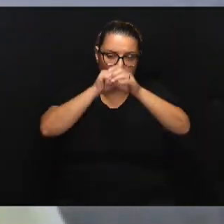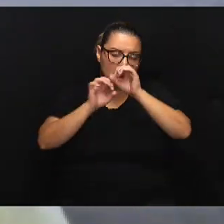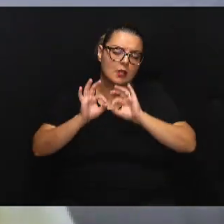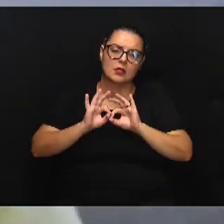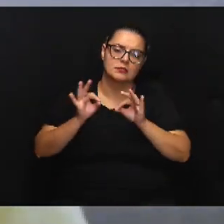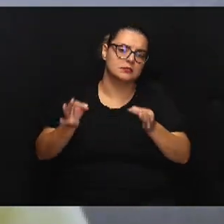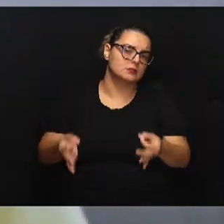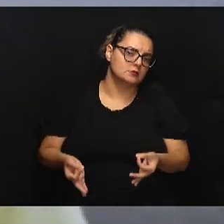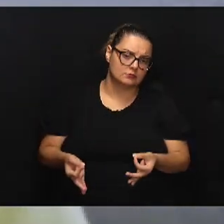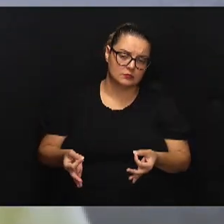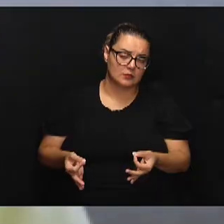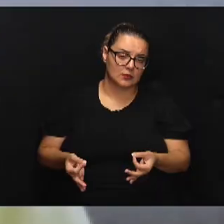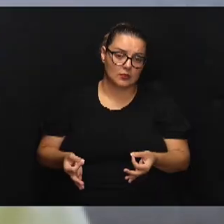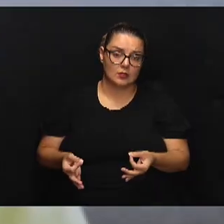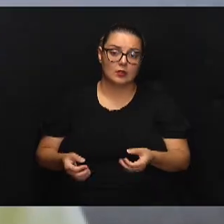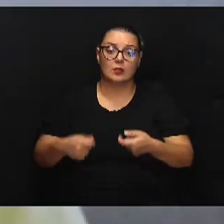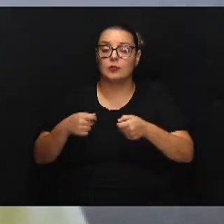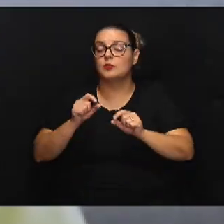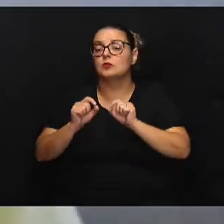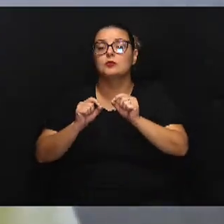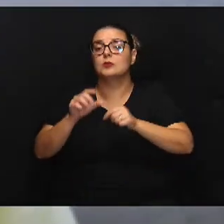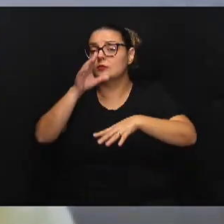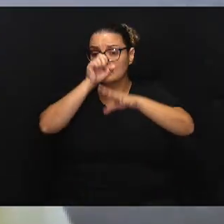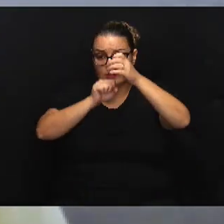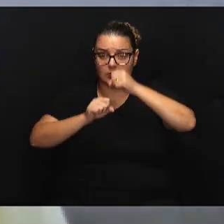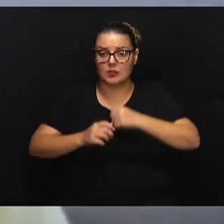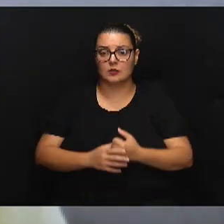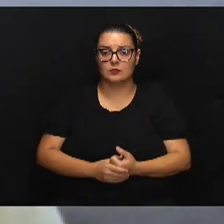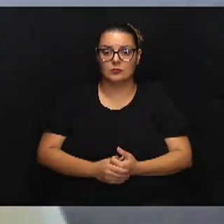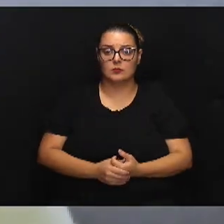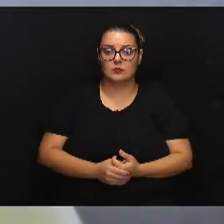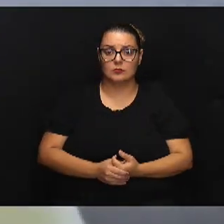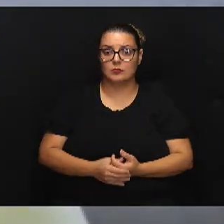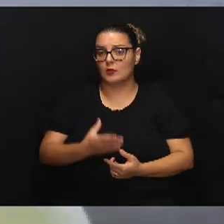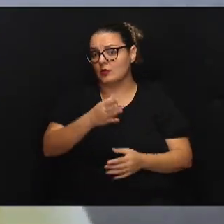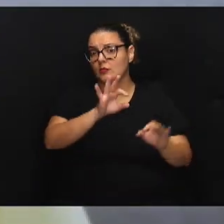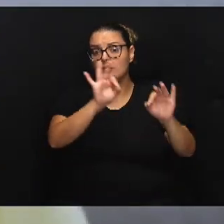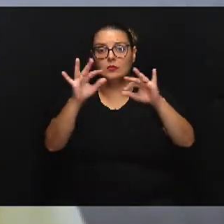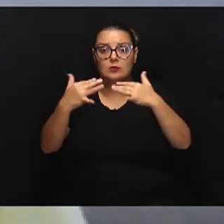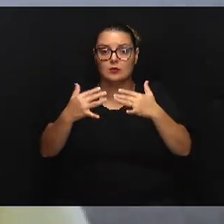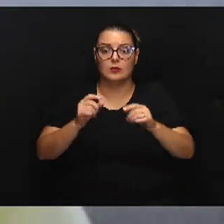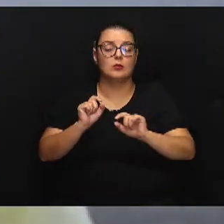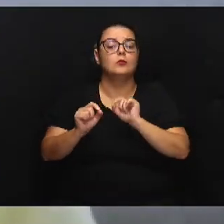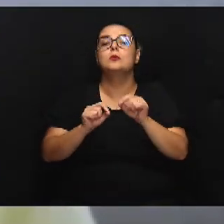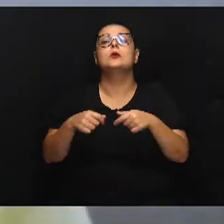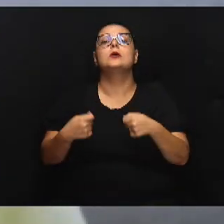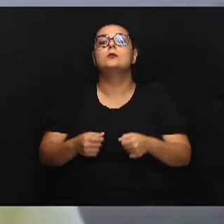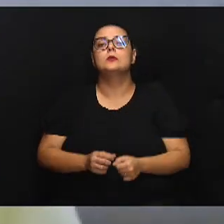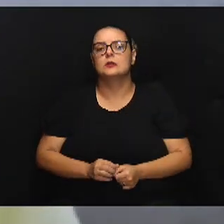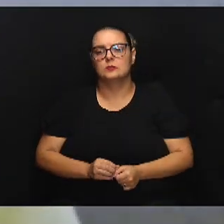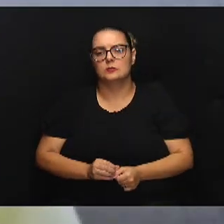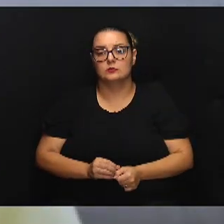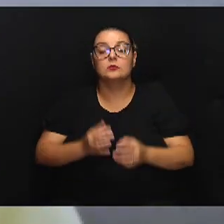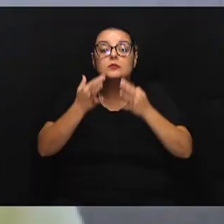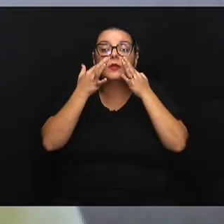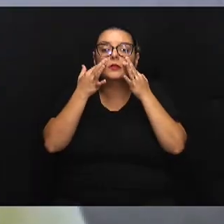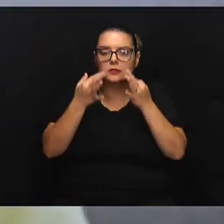simples. Eu preciso do que para aprender? Vocês estão me assistindo, eu preciso do quê? Preciso de